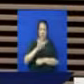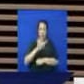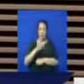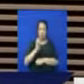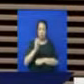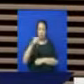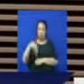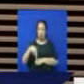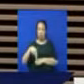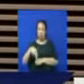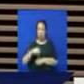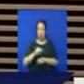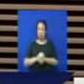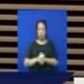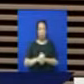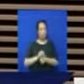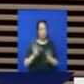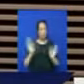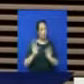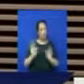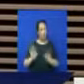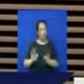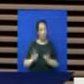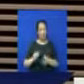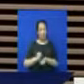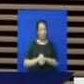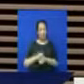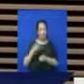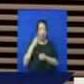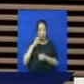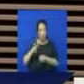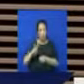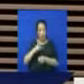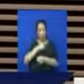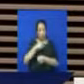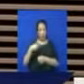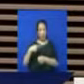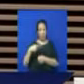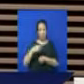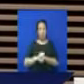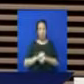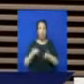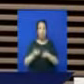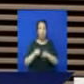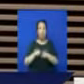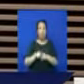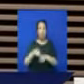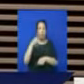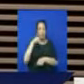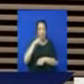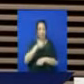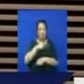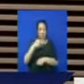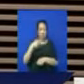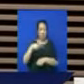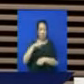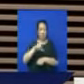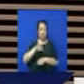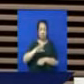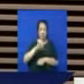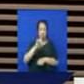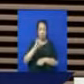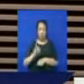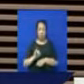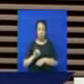Medeiros, alegria de lhe ver aqui, pastor, também da pastora Lidy Medeiros,